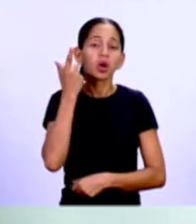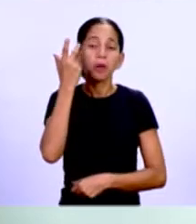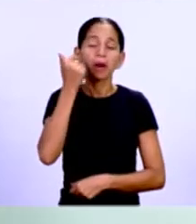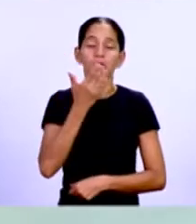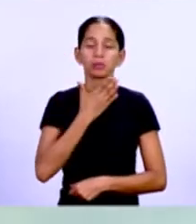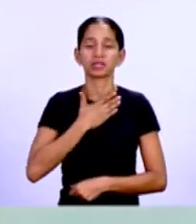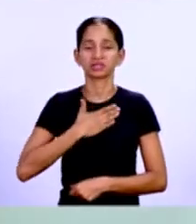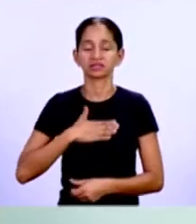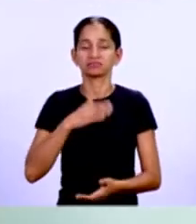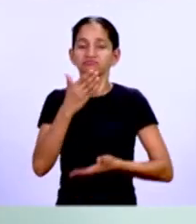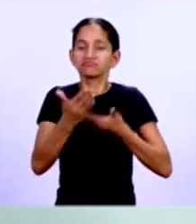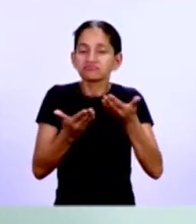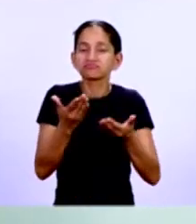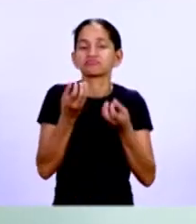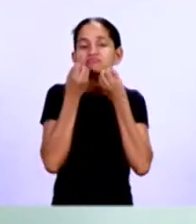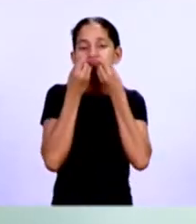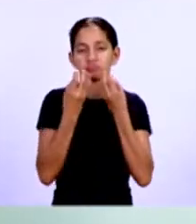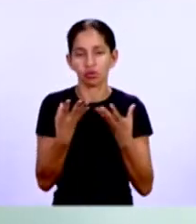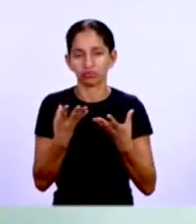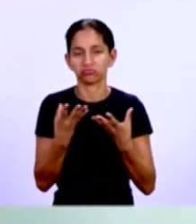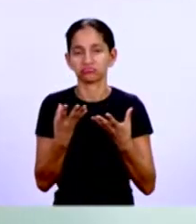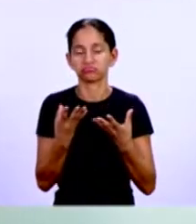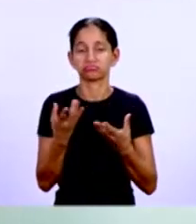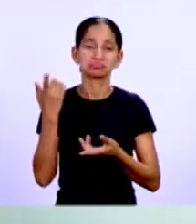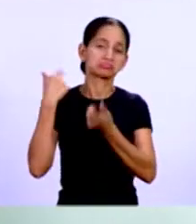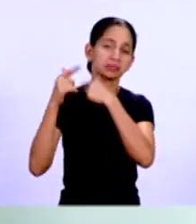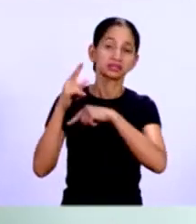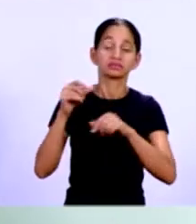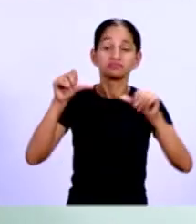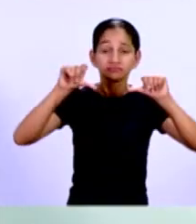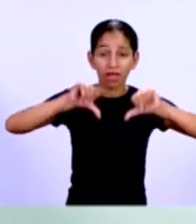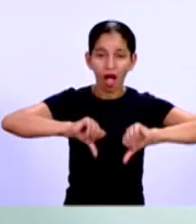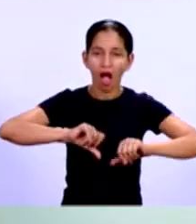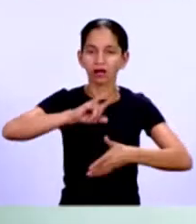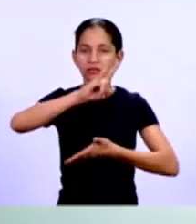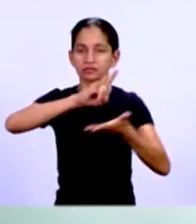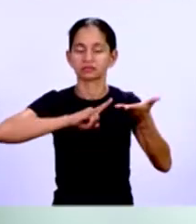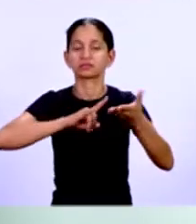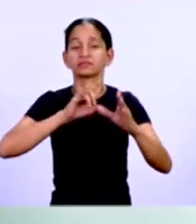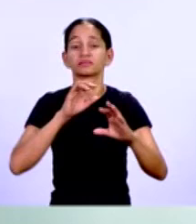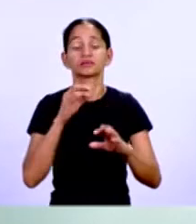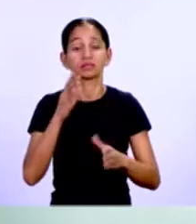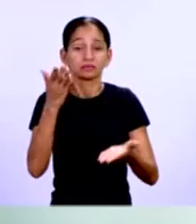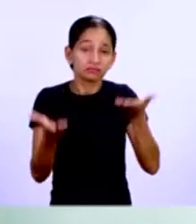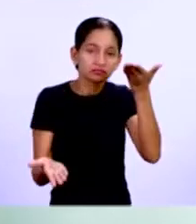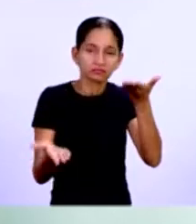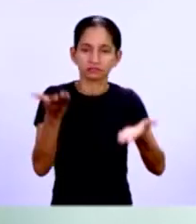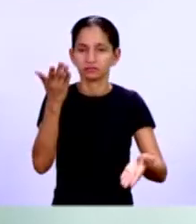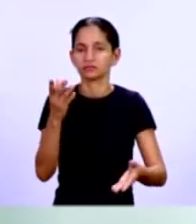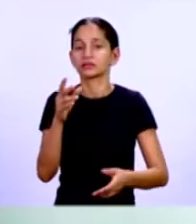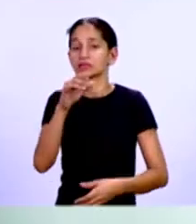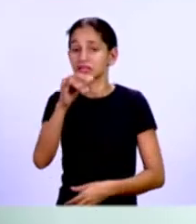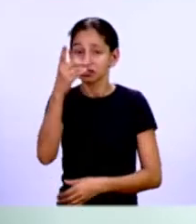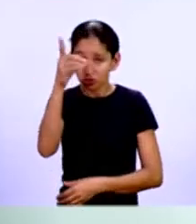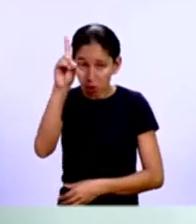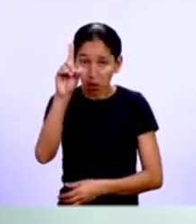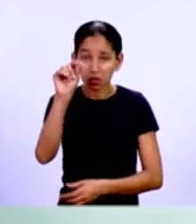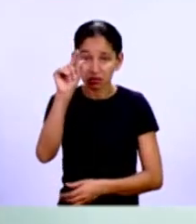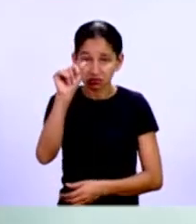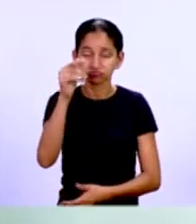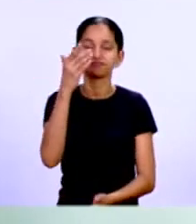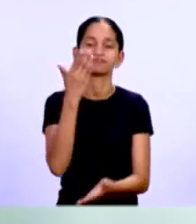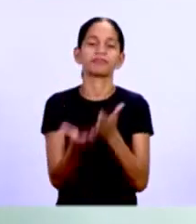mais equilibrada. Nos últimos 12 meses, as nossas contas pioraram muito. A gente teve uma grande oscilação. Quem investiu em dólar perdeu